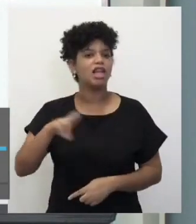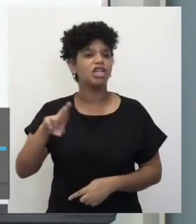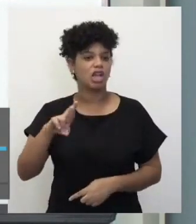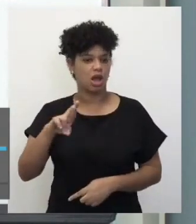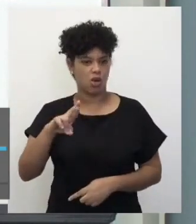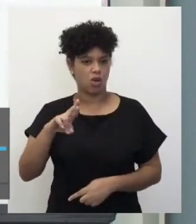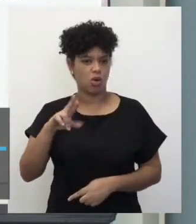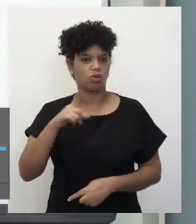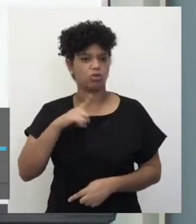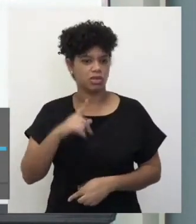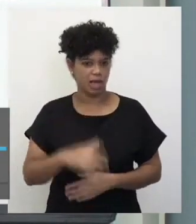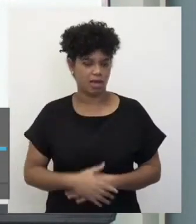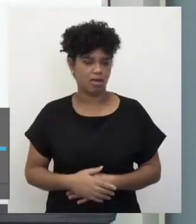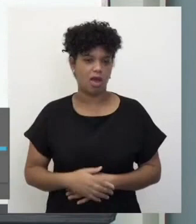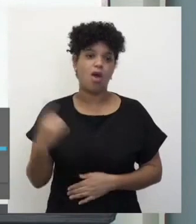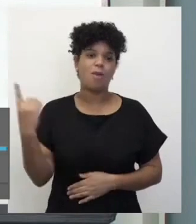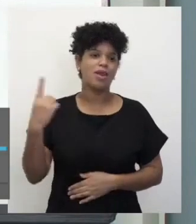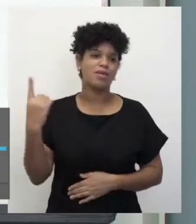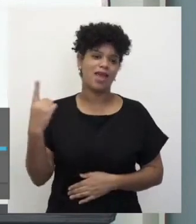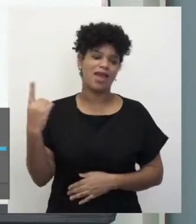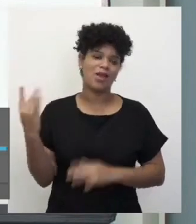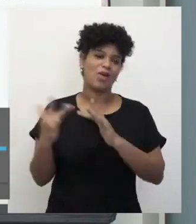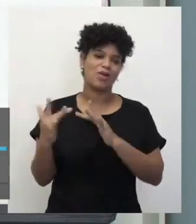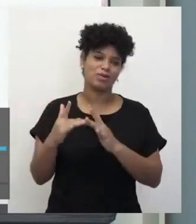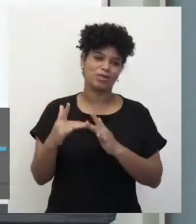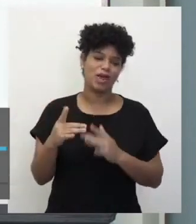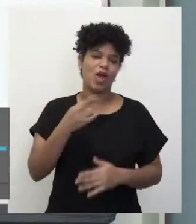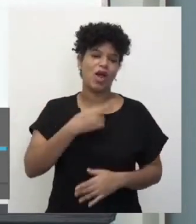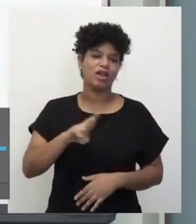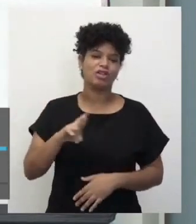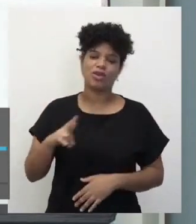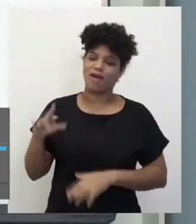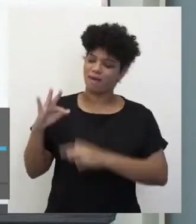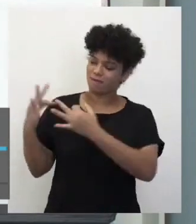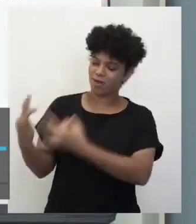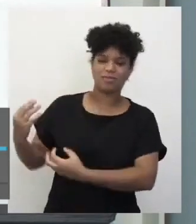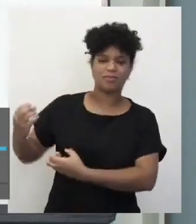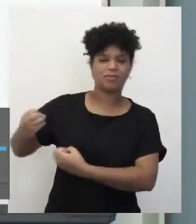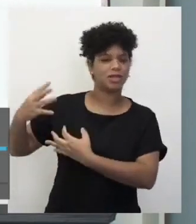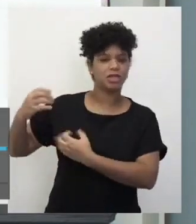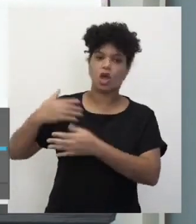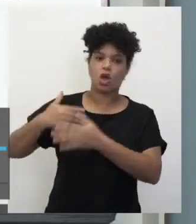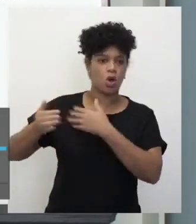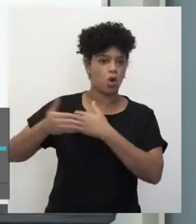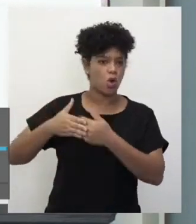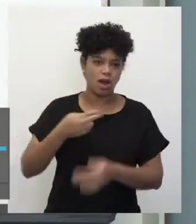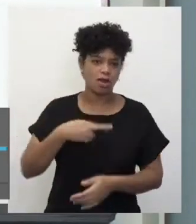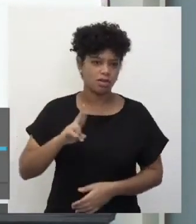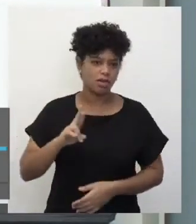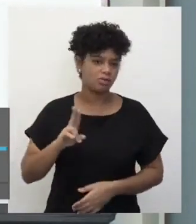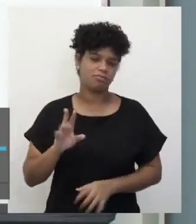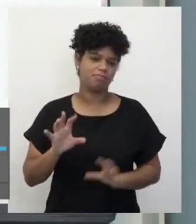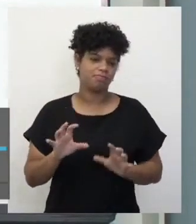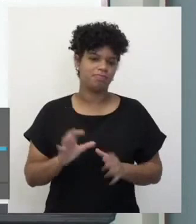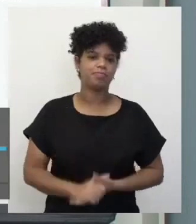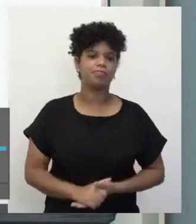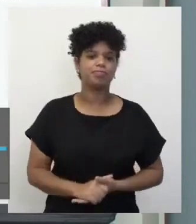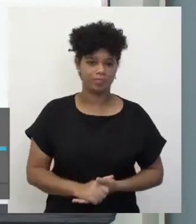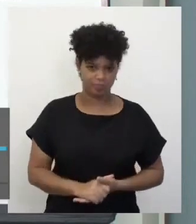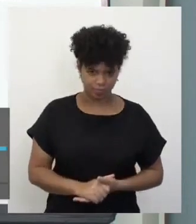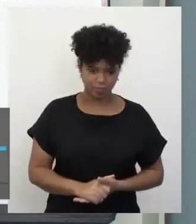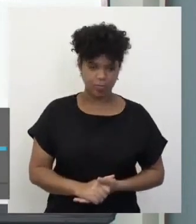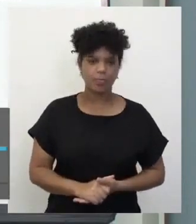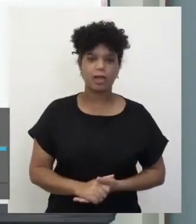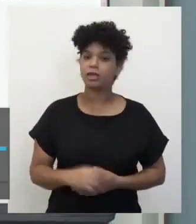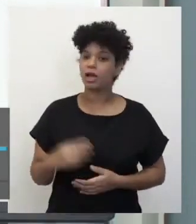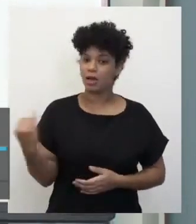com a religiosidade. E o primeiro contato, geralmente, é proporcionado pela família, não importa que religião que seja, né? Tá? Então, é